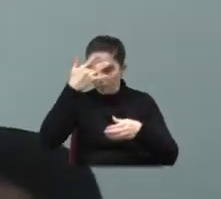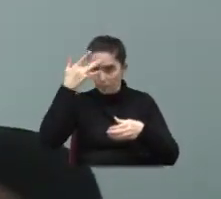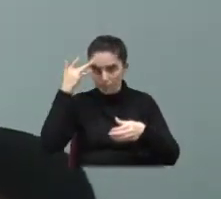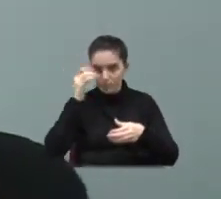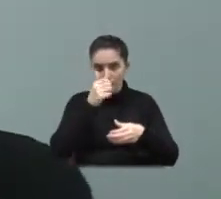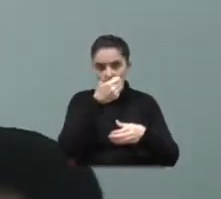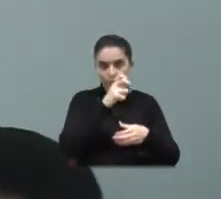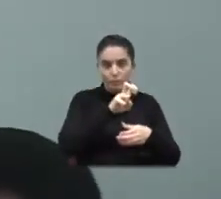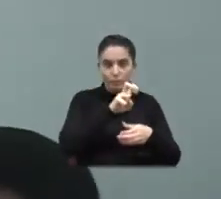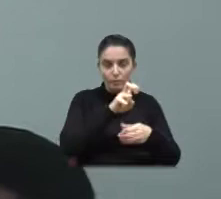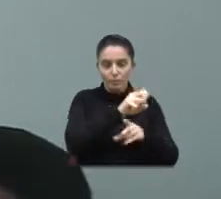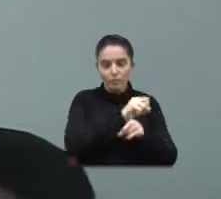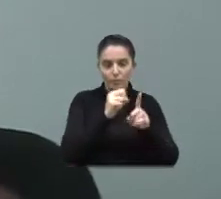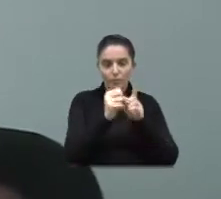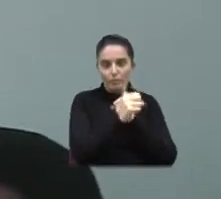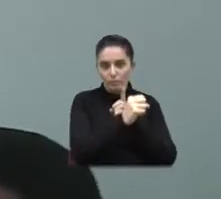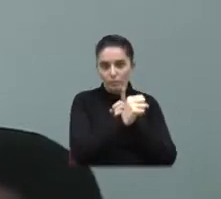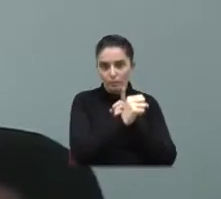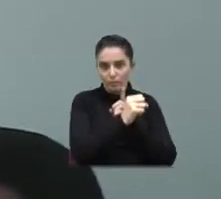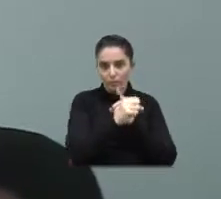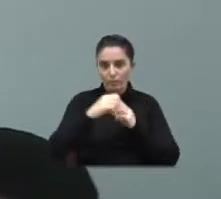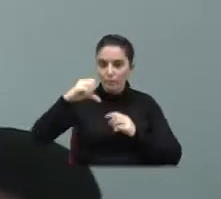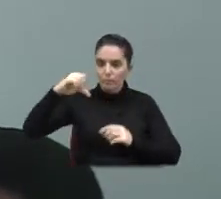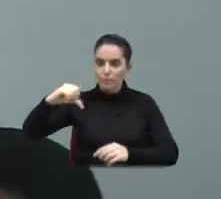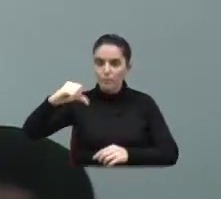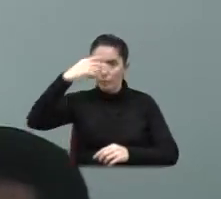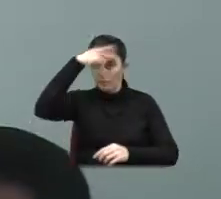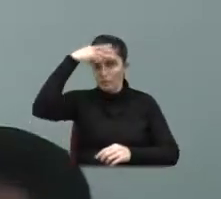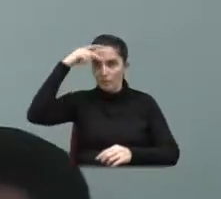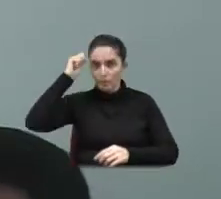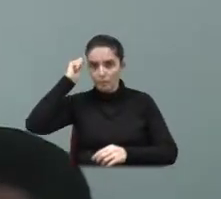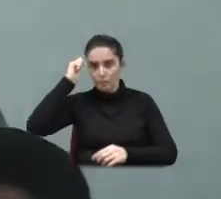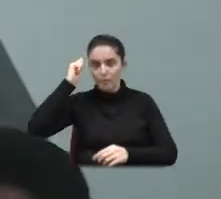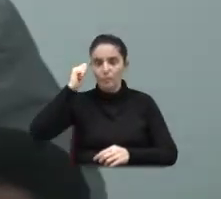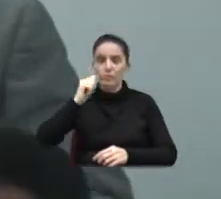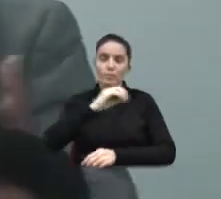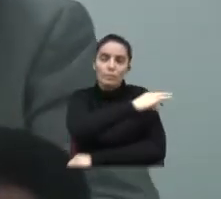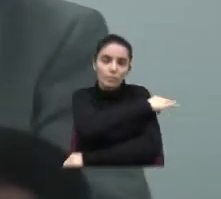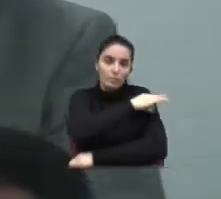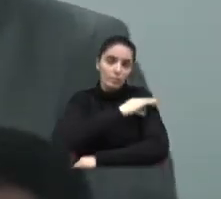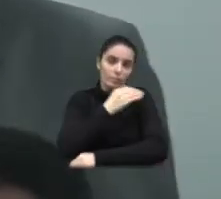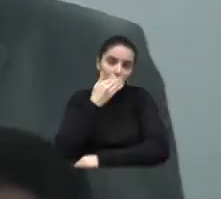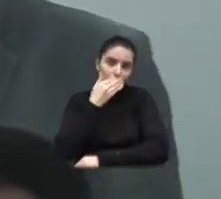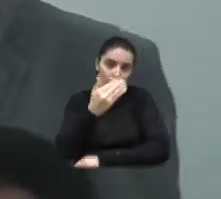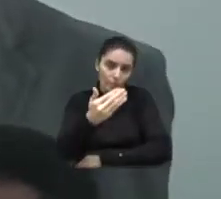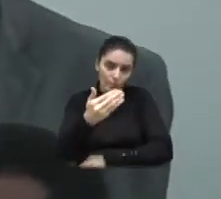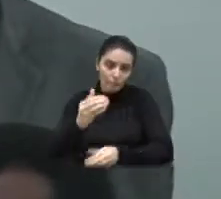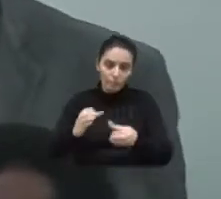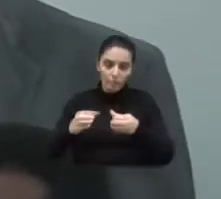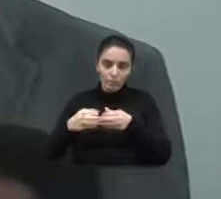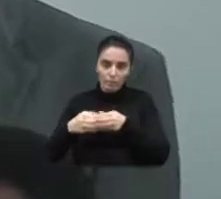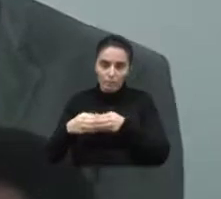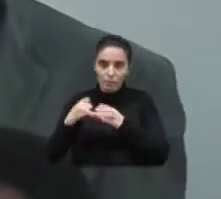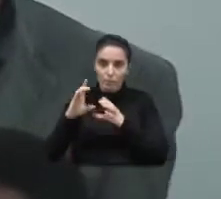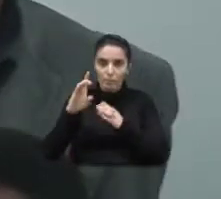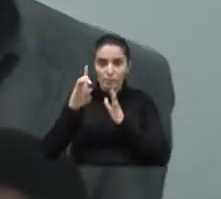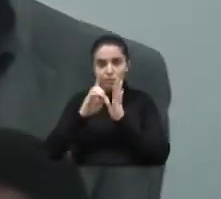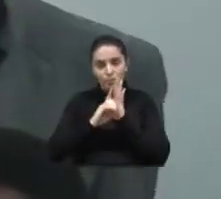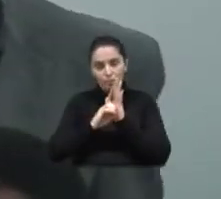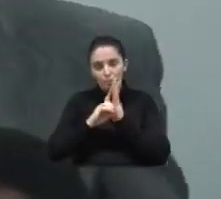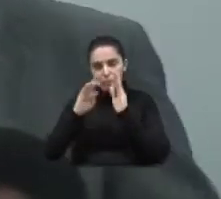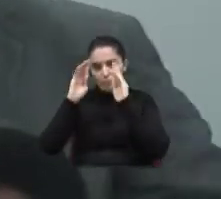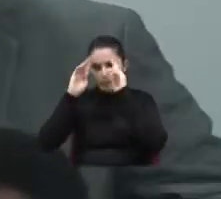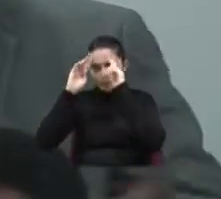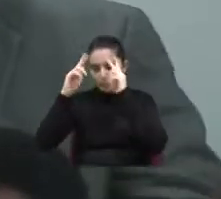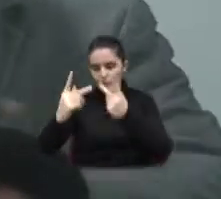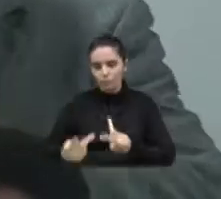da sociedade civil e 9 do Poder Público. Então, o prefeito atendeu o pedido da Comissão de Direitos Humanos da Câmara Municipal.